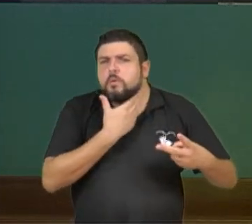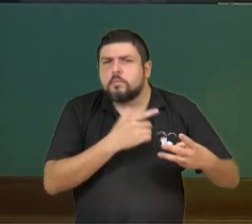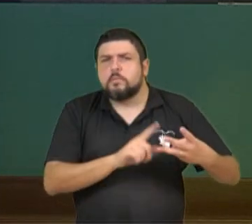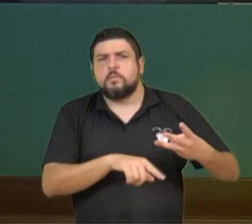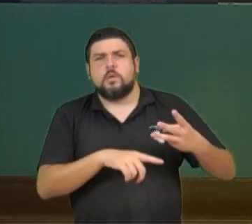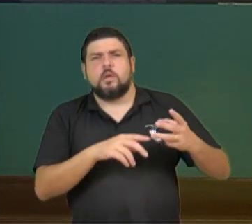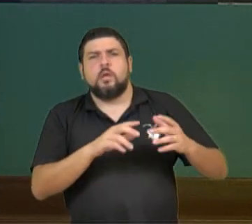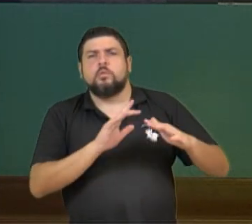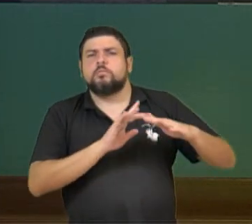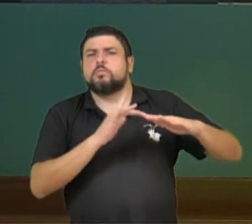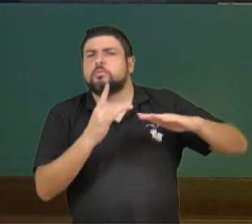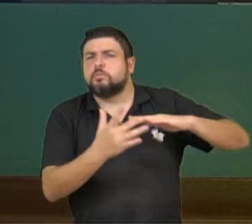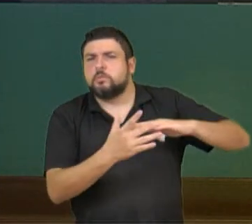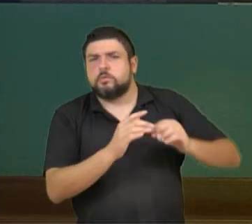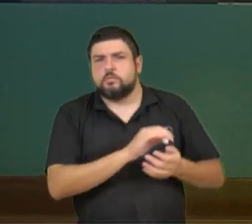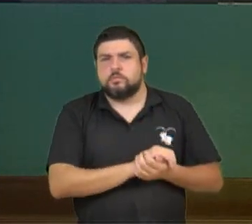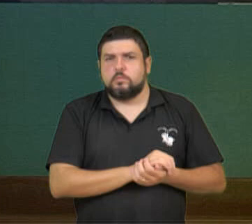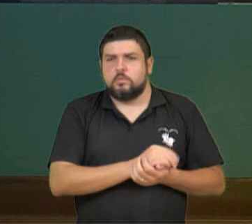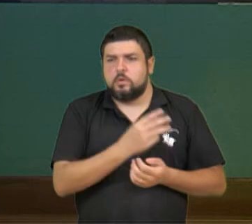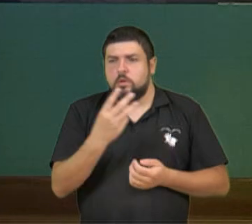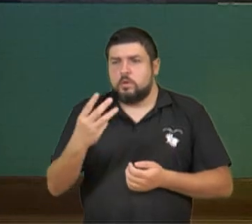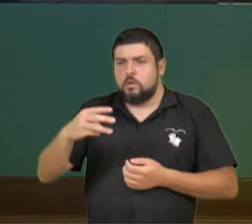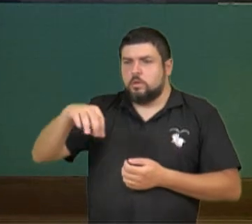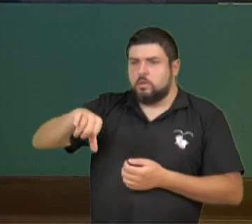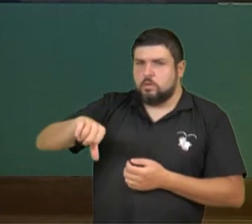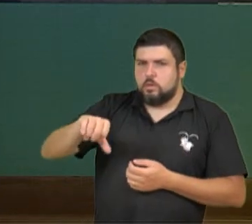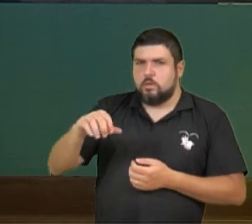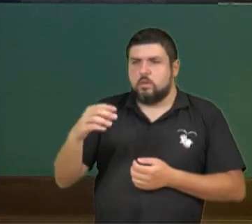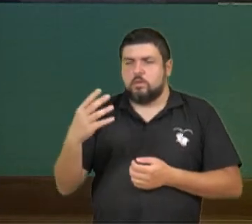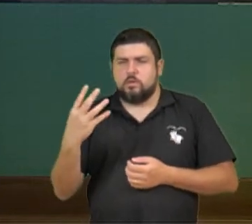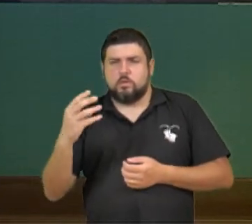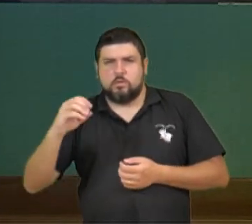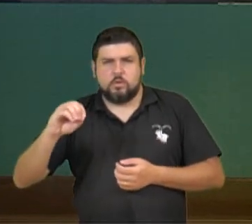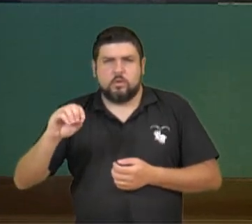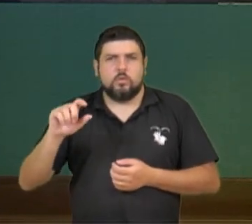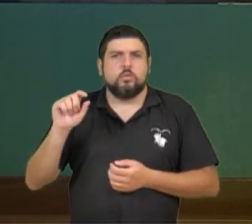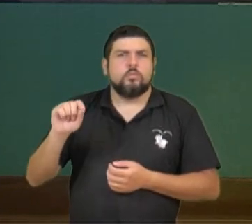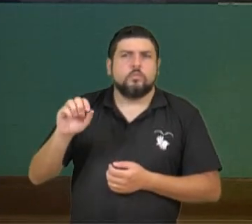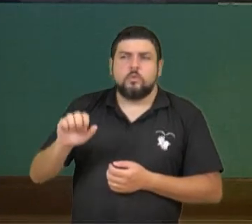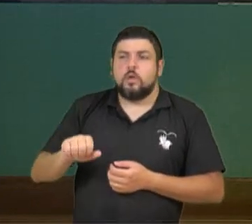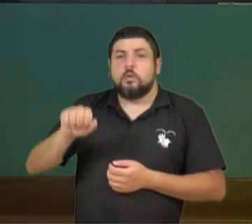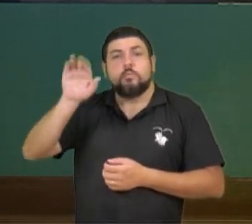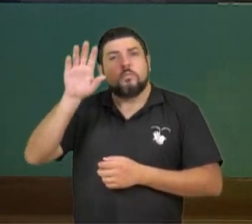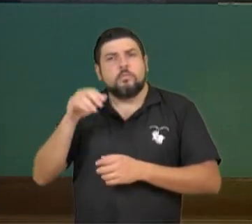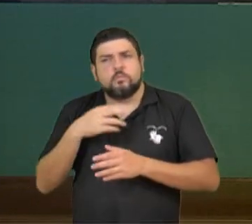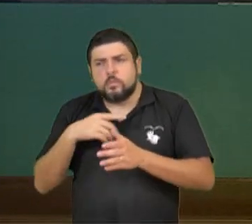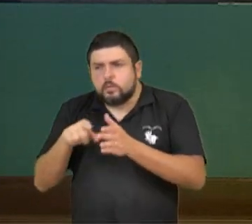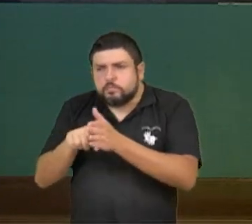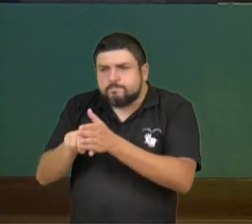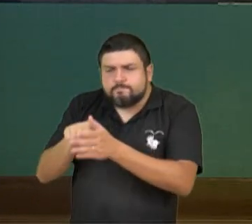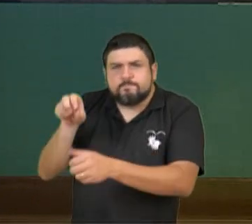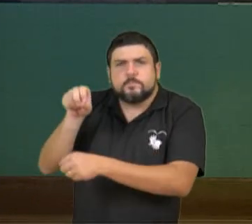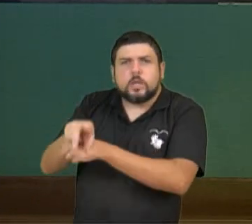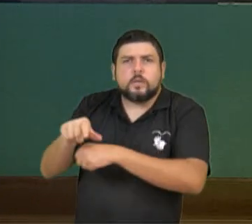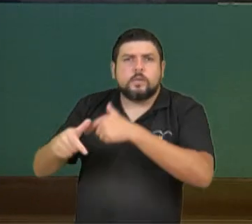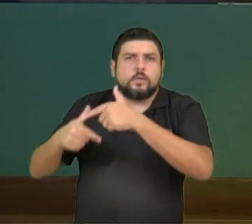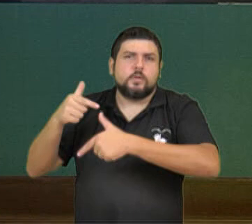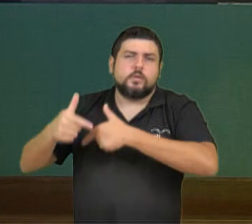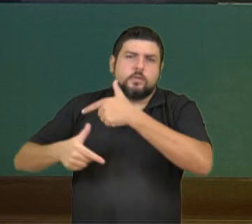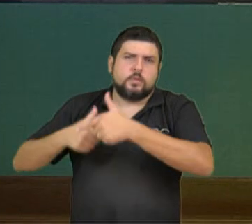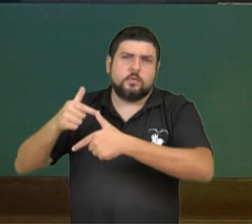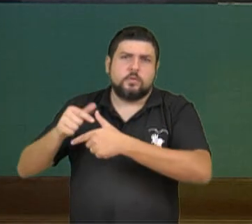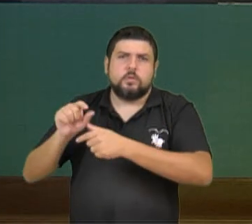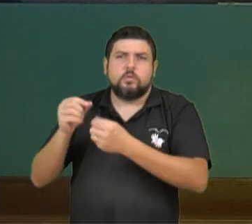faixa etária até os 39, 40 anos, pela expressiva fonte de empregos neste período ligado ao